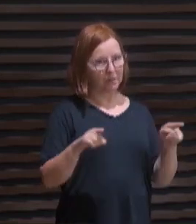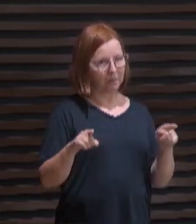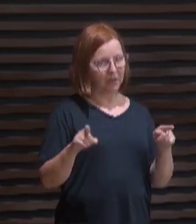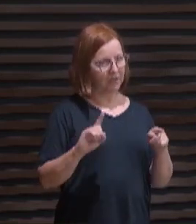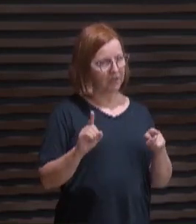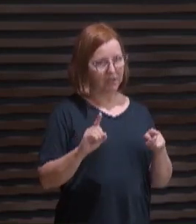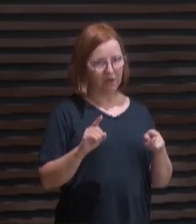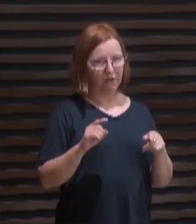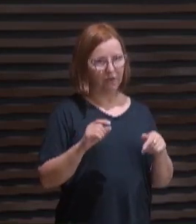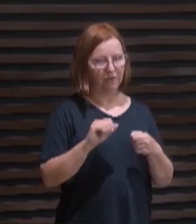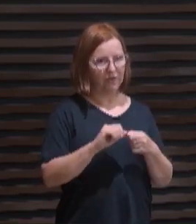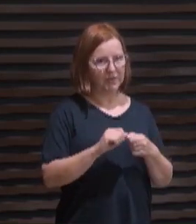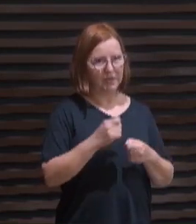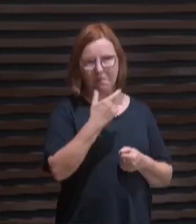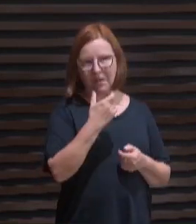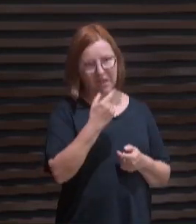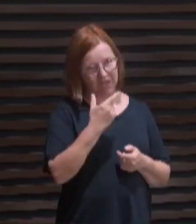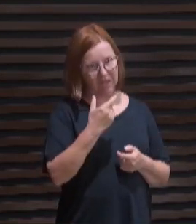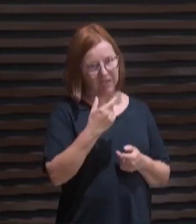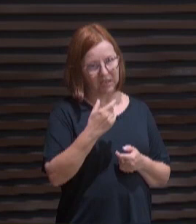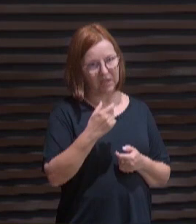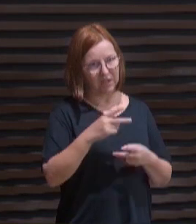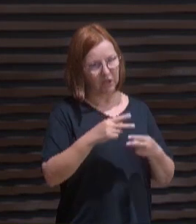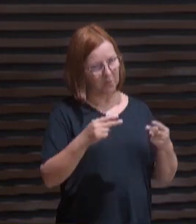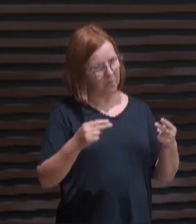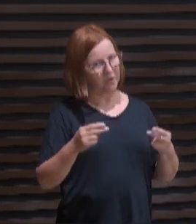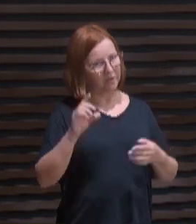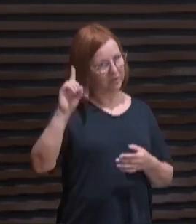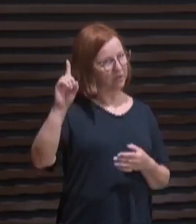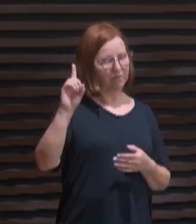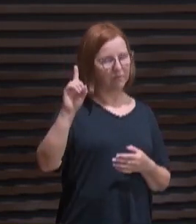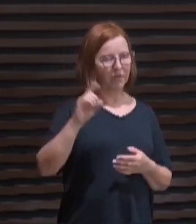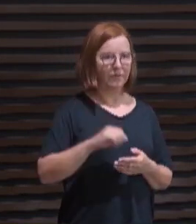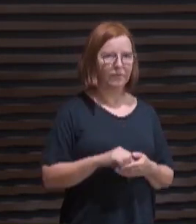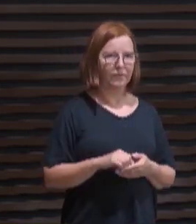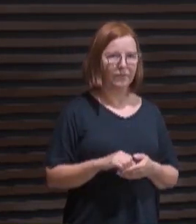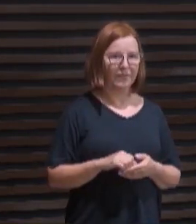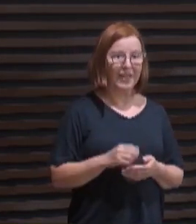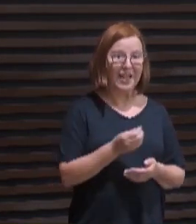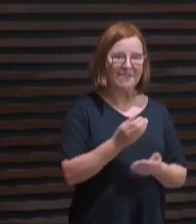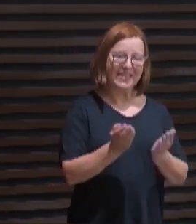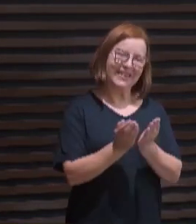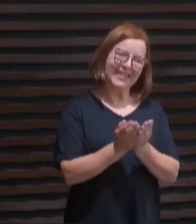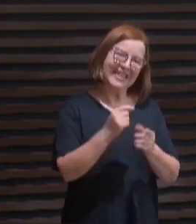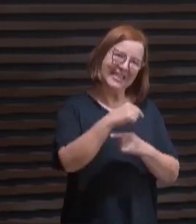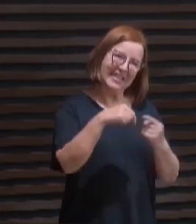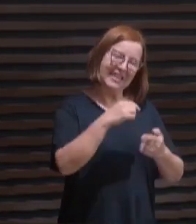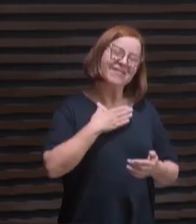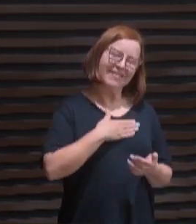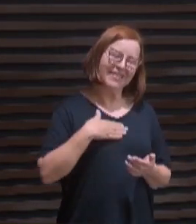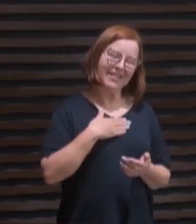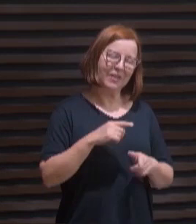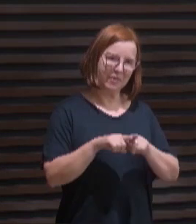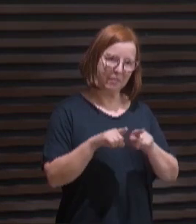vulgar. A vida cristã é uma vida, a santidade cristã é uma santidade prazerosa, mas